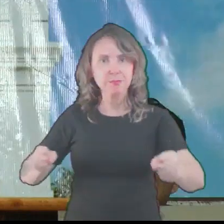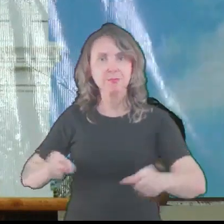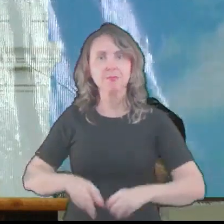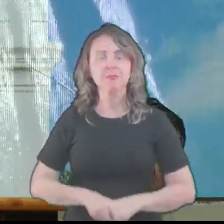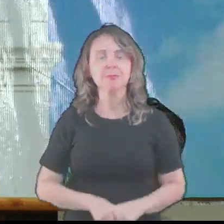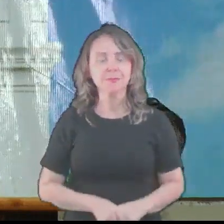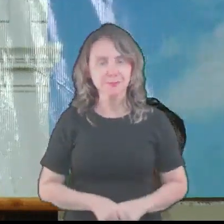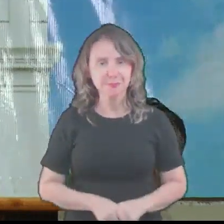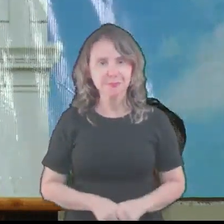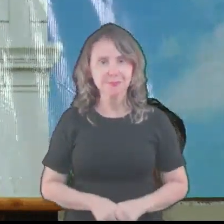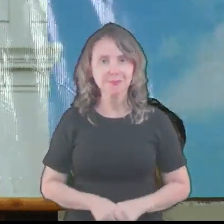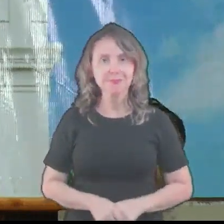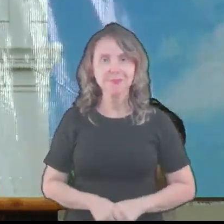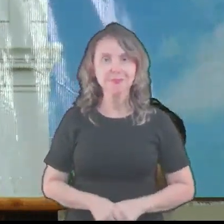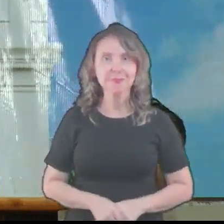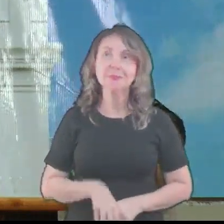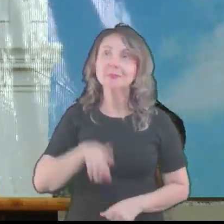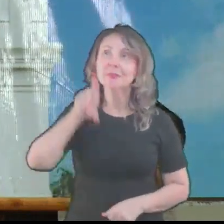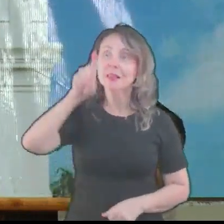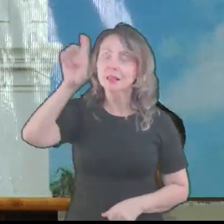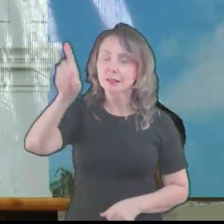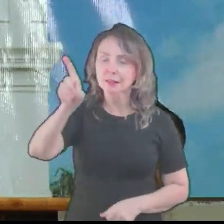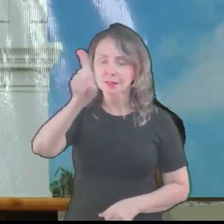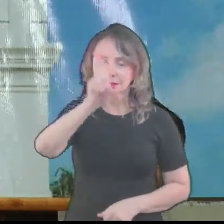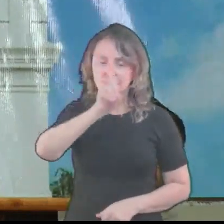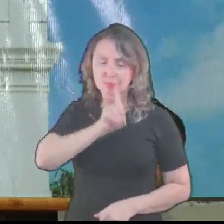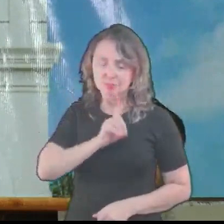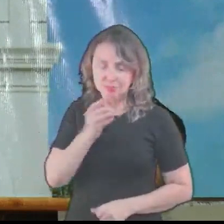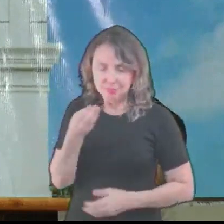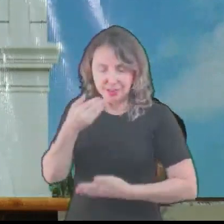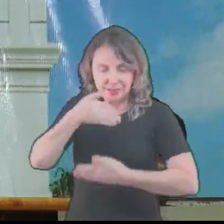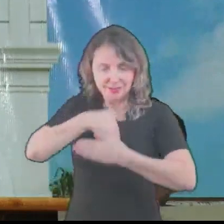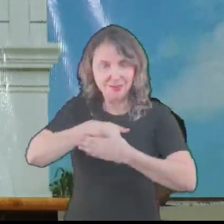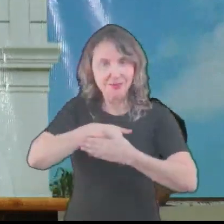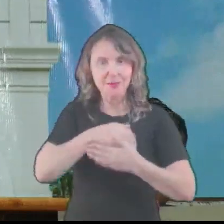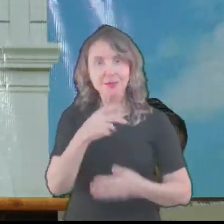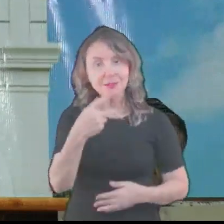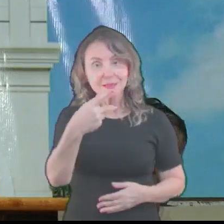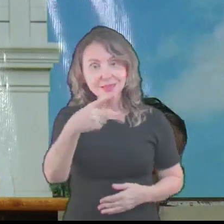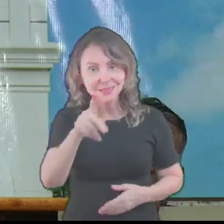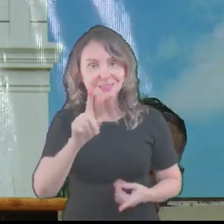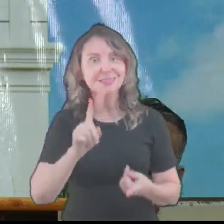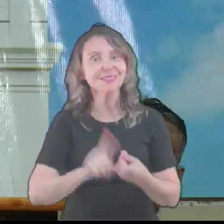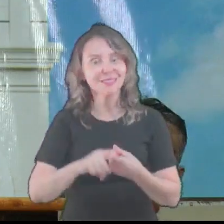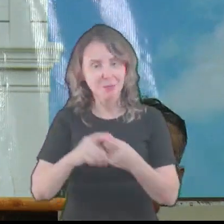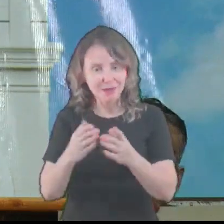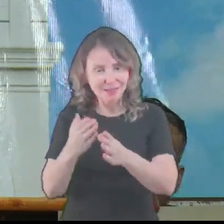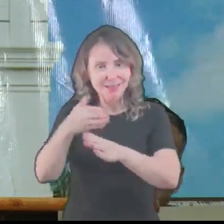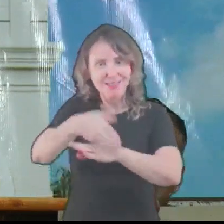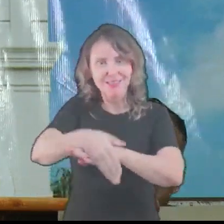Ele é grande porque entrou no meu coração e entrou no seu coração.